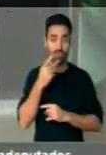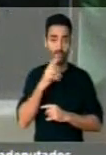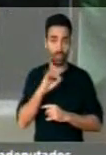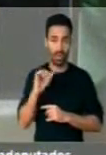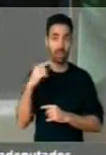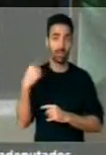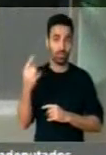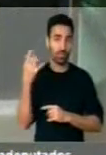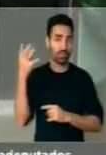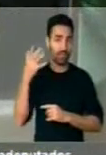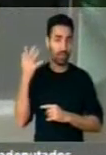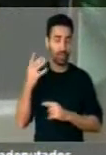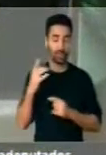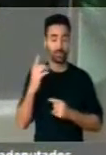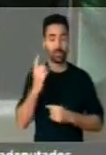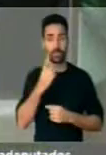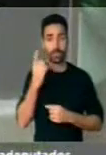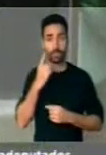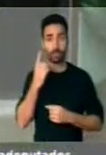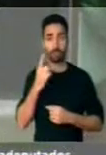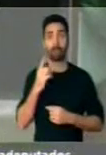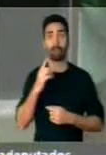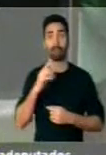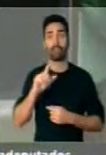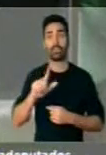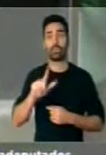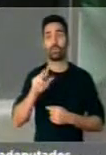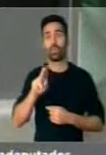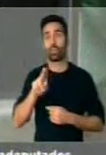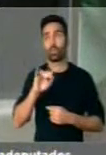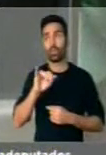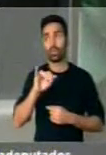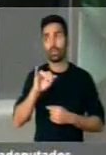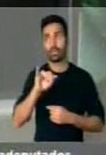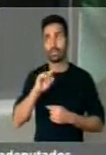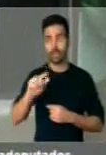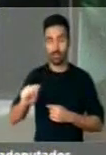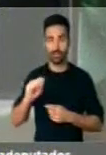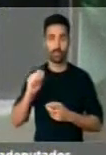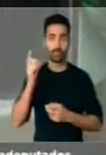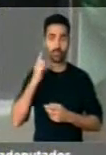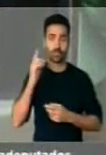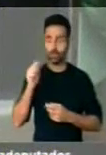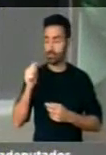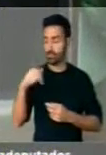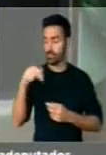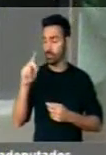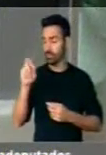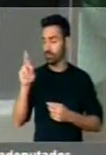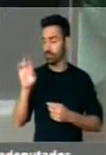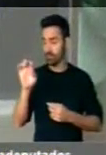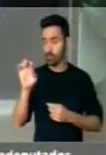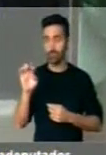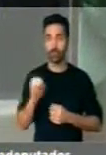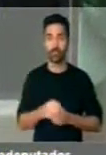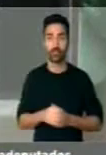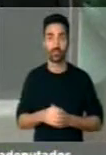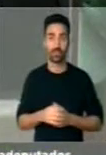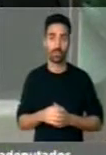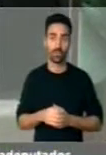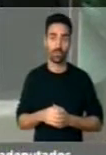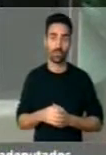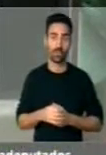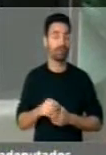nome. Nobre deputada Luísa Erundina e nobre deputado André Figueiredo, que